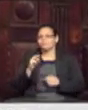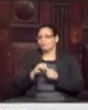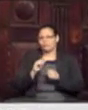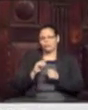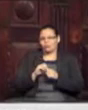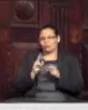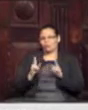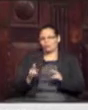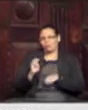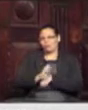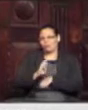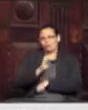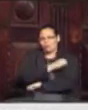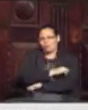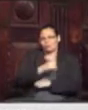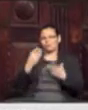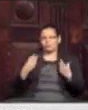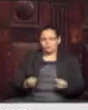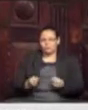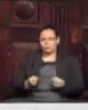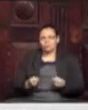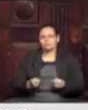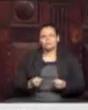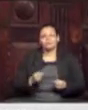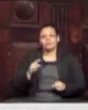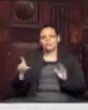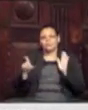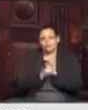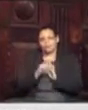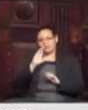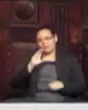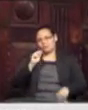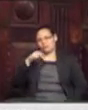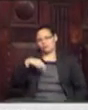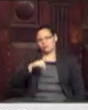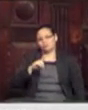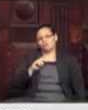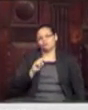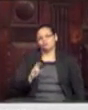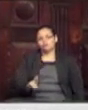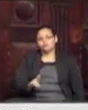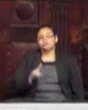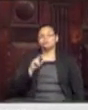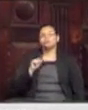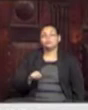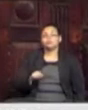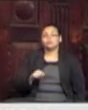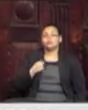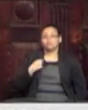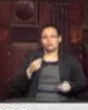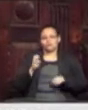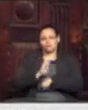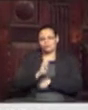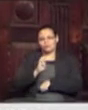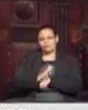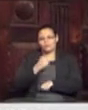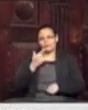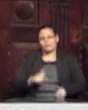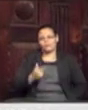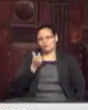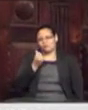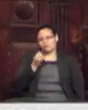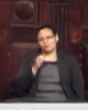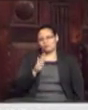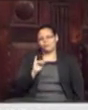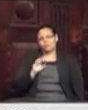Rio. Aceitariam as questões da Lei Kandir, por exemplo, que colocariam nesse Estado mais de 60